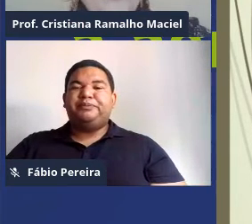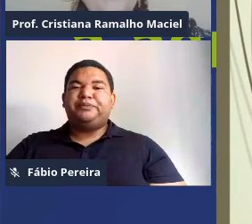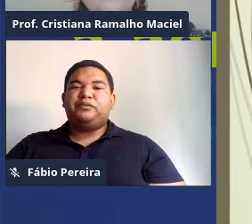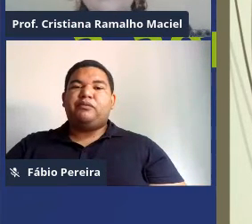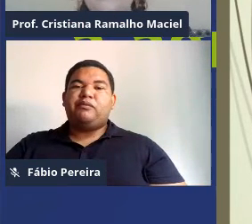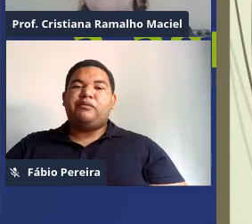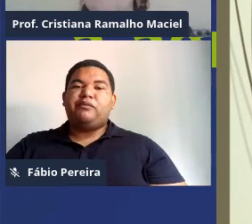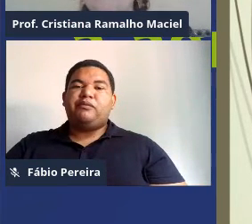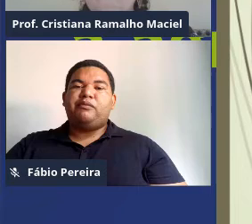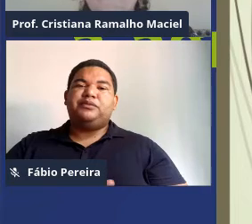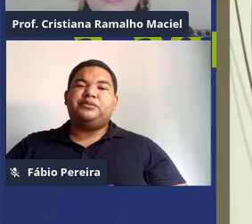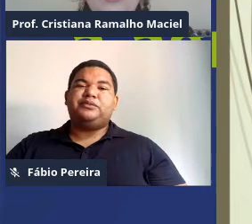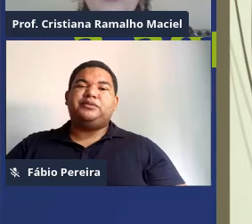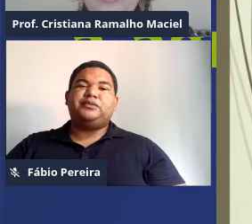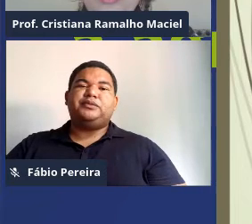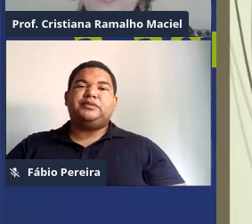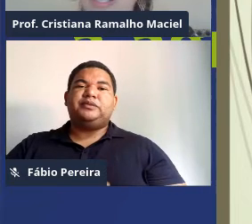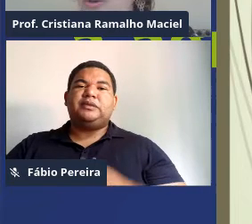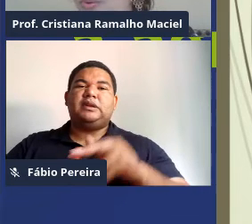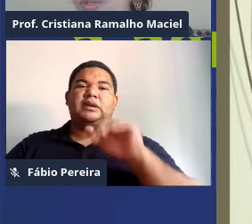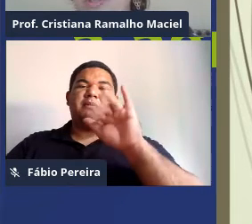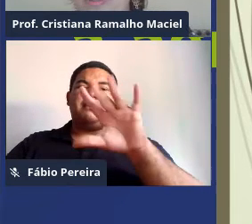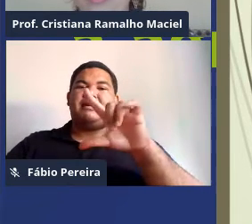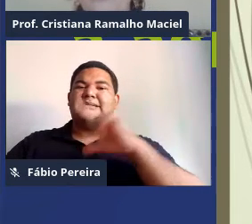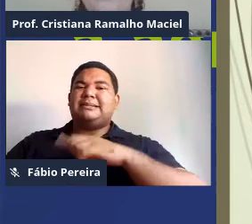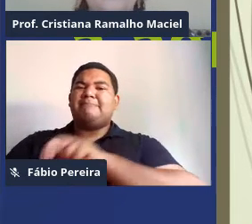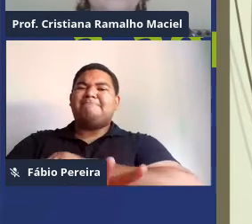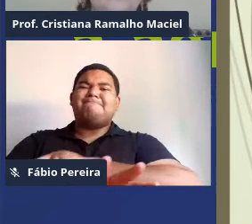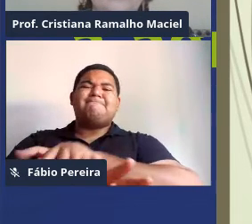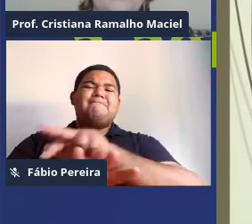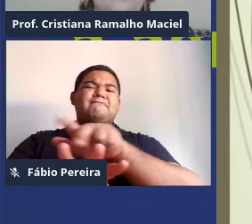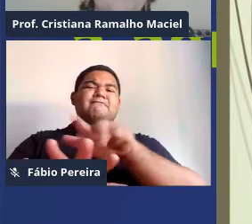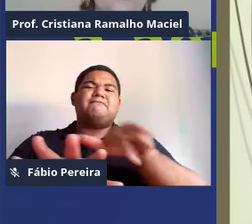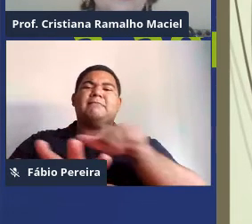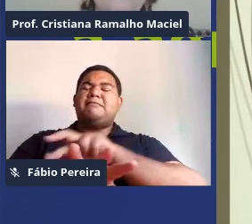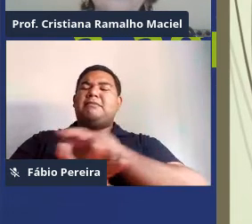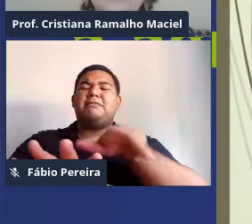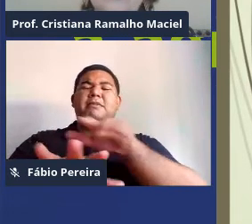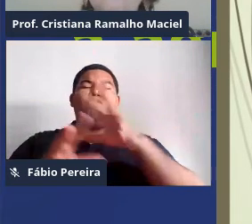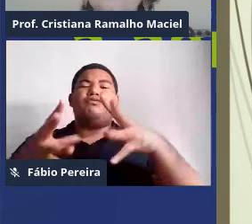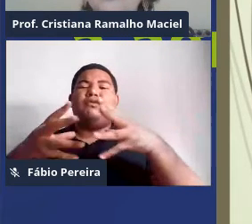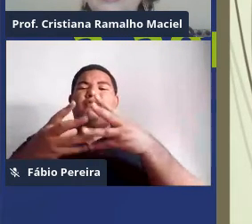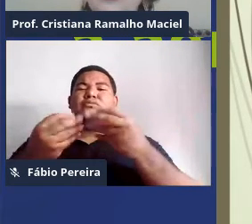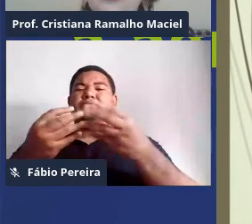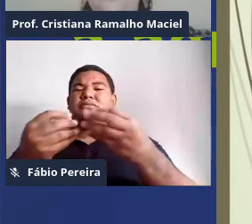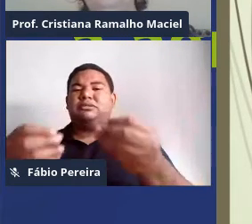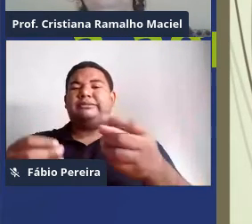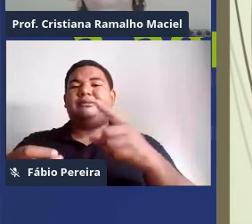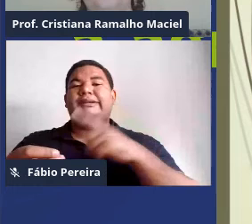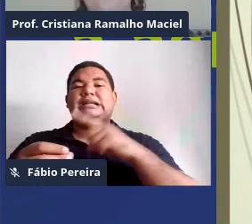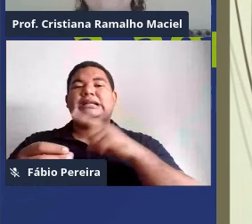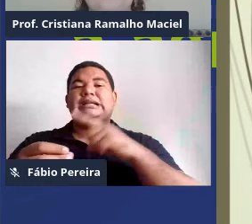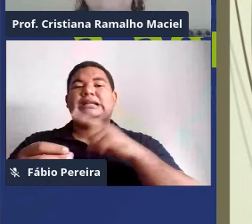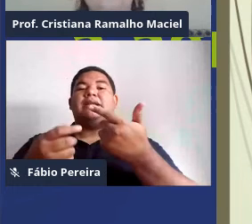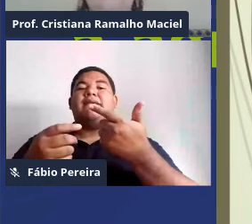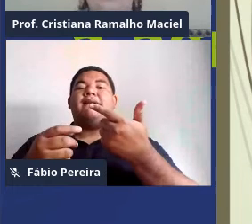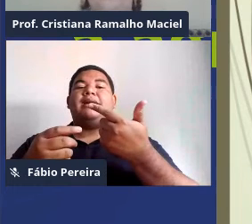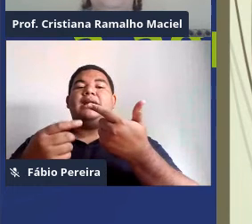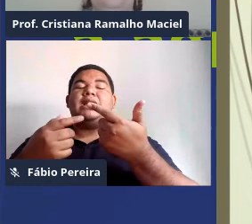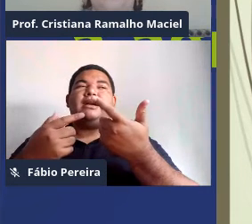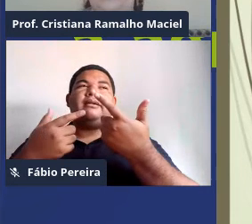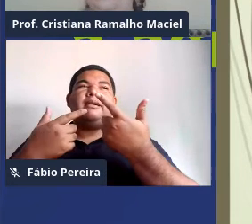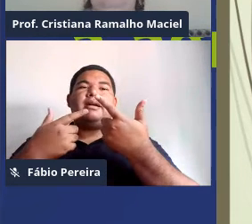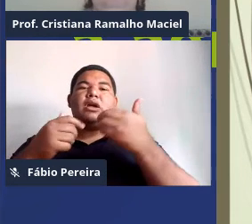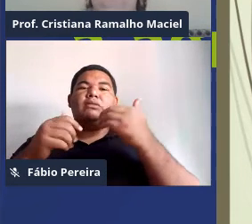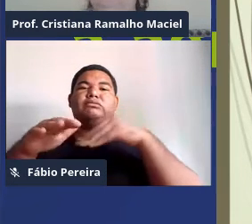Só que eu vou produzir bilhões, bilhões, bilhões de pequenos arquivos de texto. Qual o maior livro